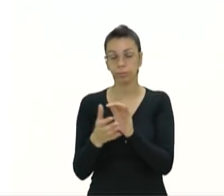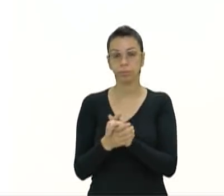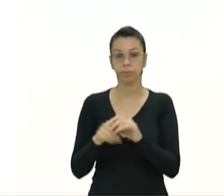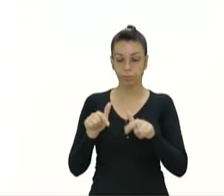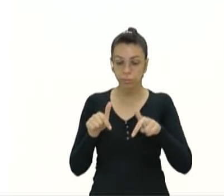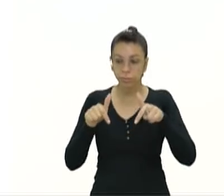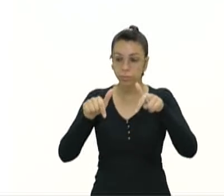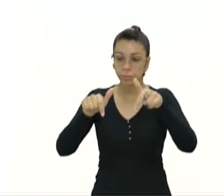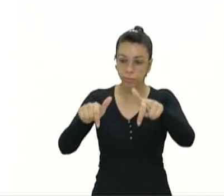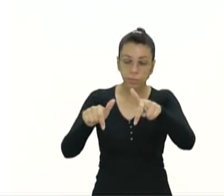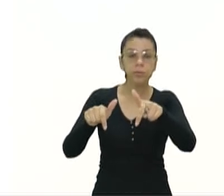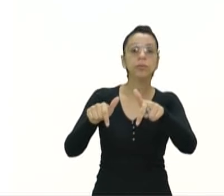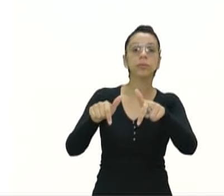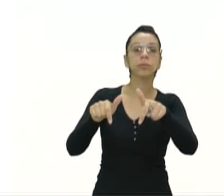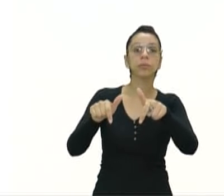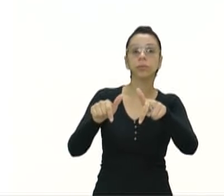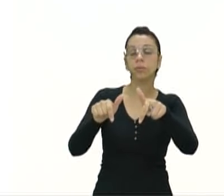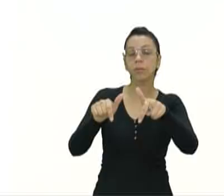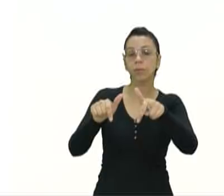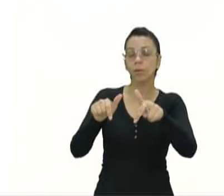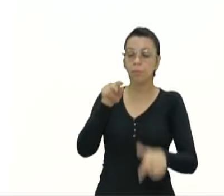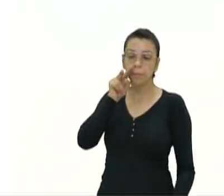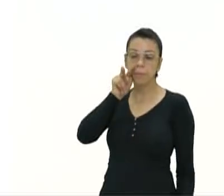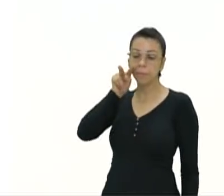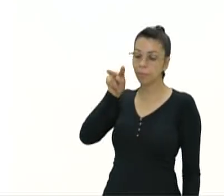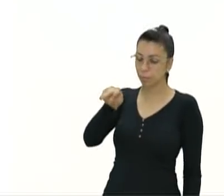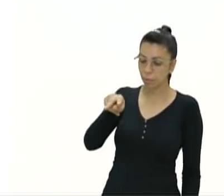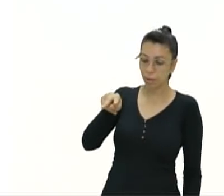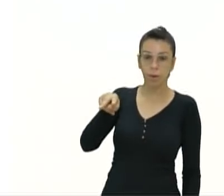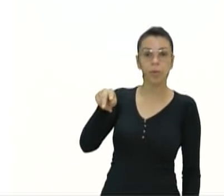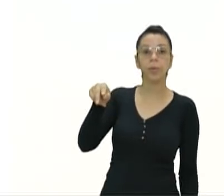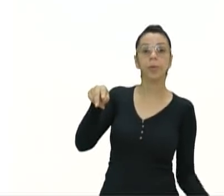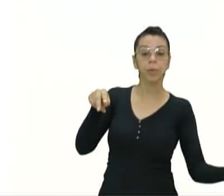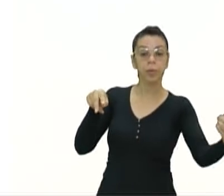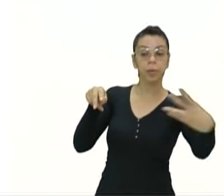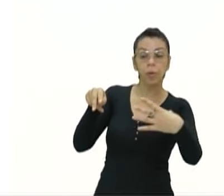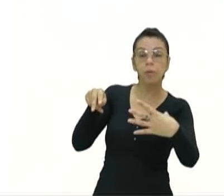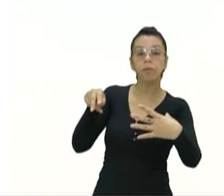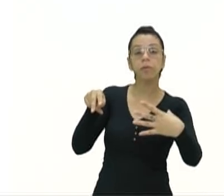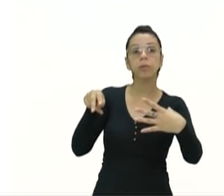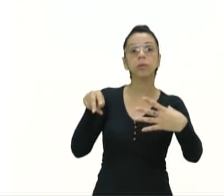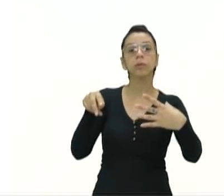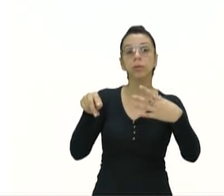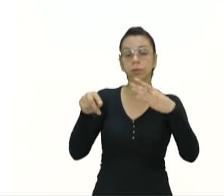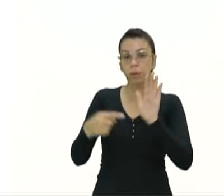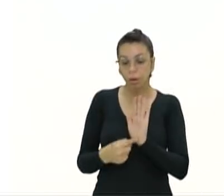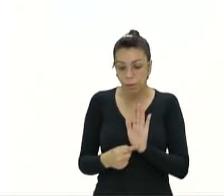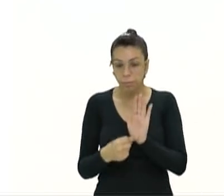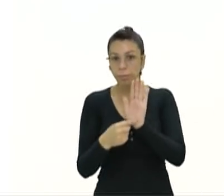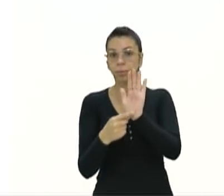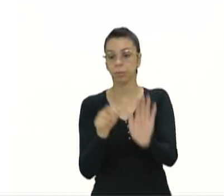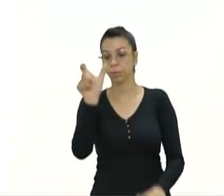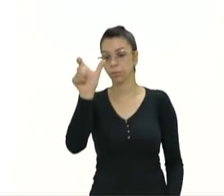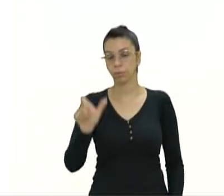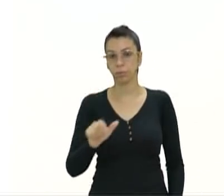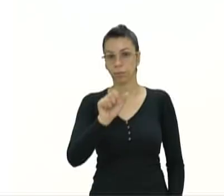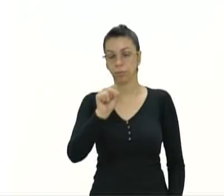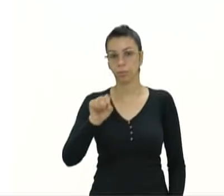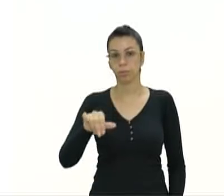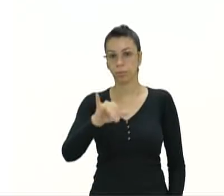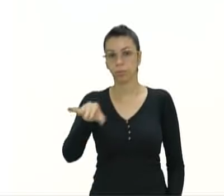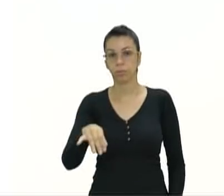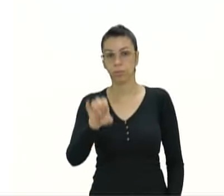aquele instante e momento em que aquela novidade aparece, aquela novidade se apresenta ao sujeito, nós chamamos de